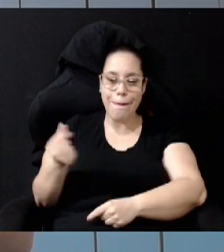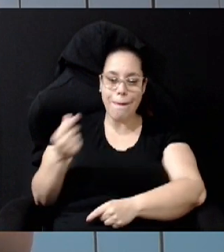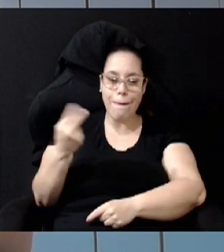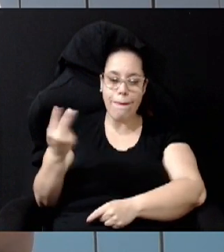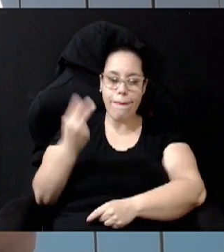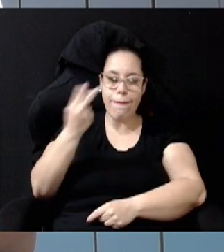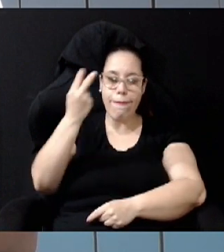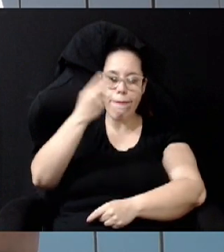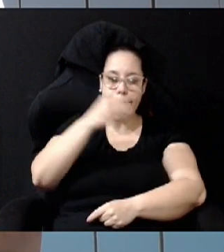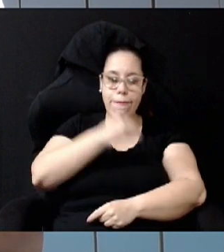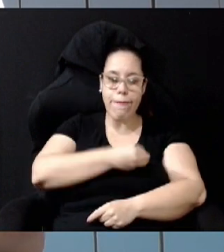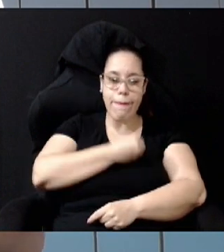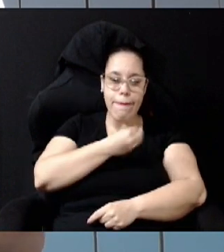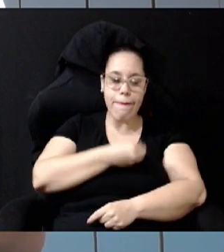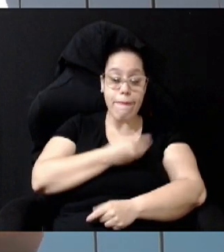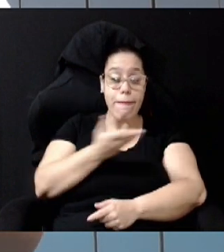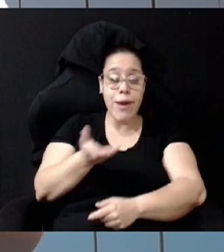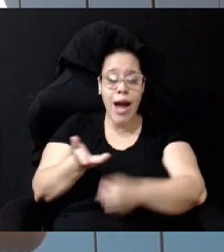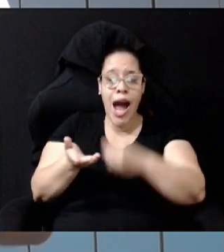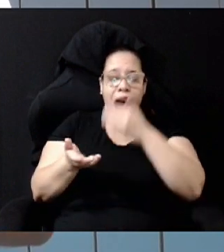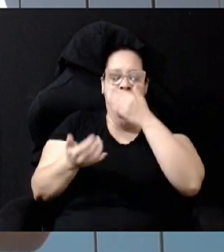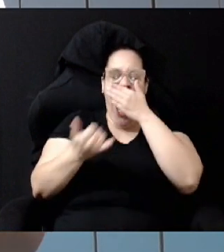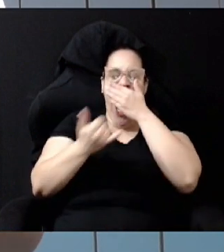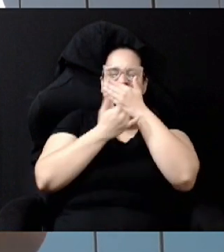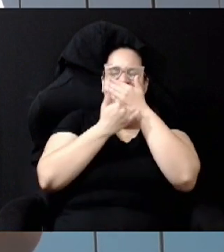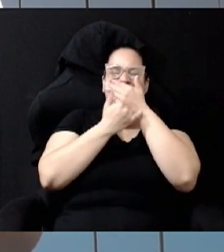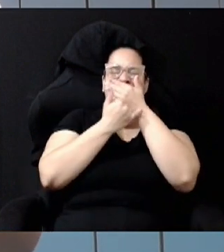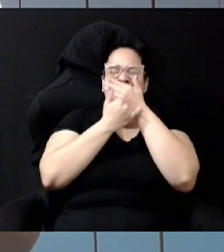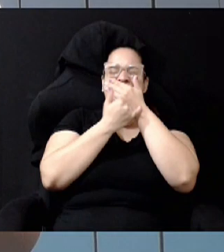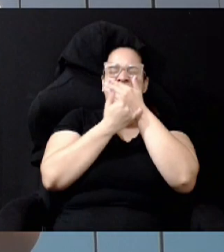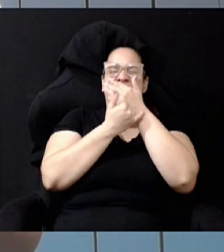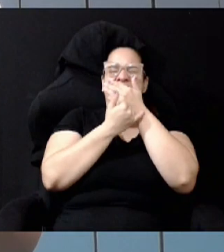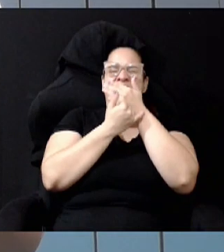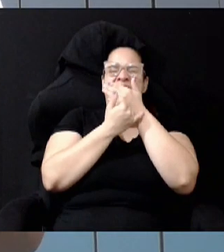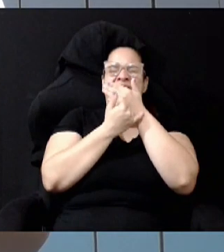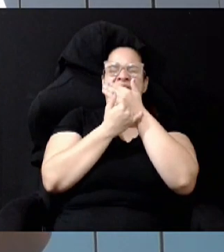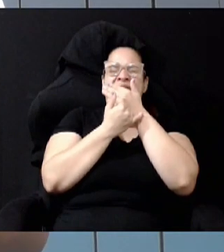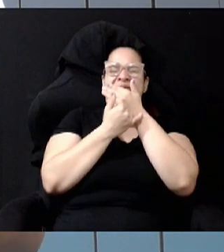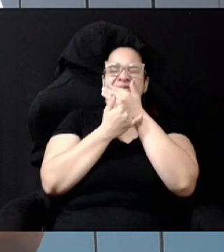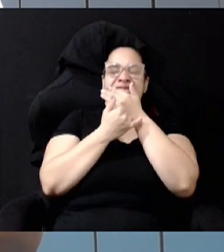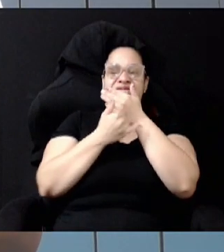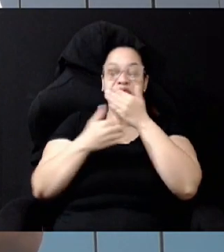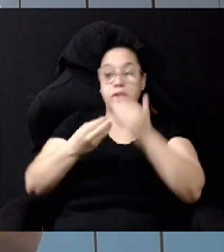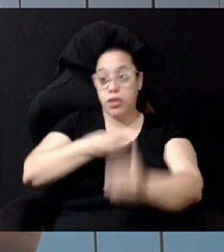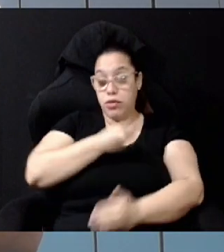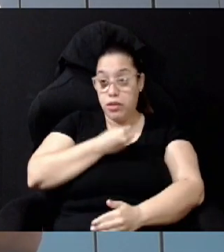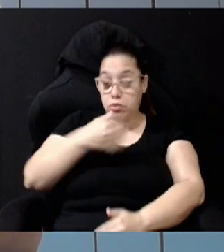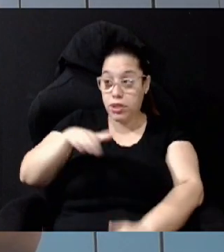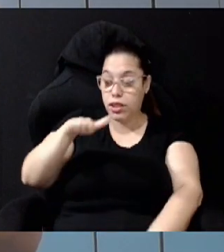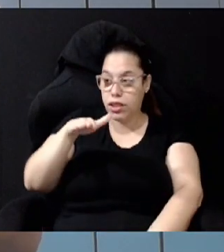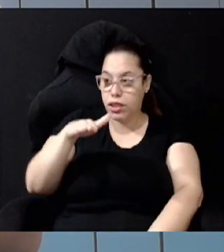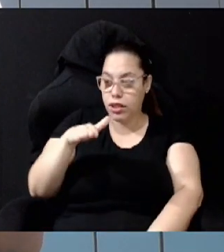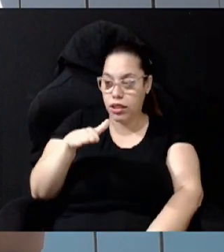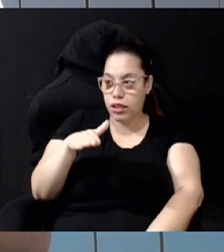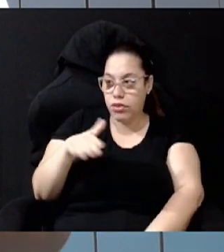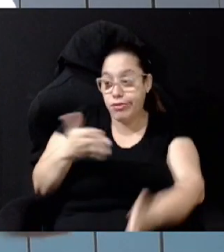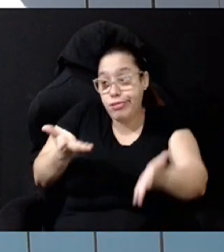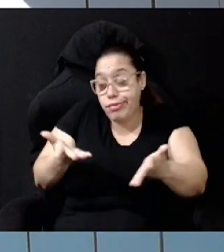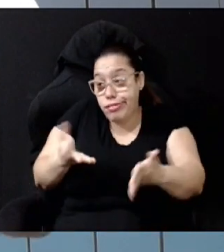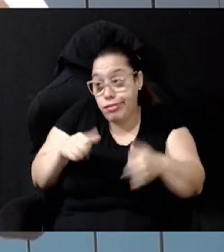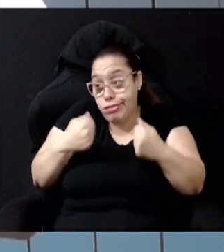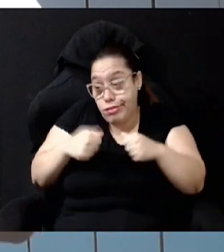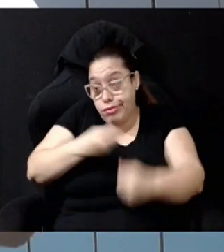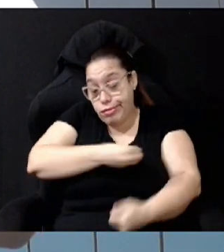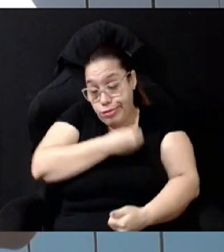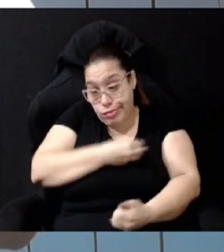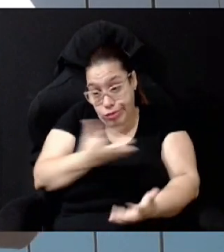gente tenha condição de viver mais, como vem ocorrendo, né? A gente está vivendo mais, mas é preciso viver mais com qualidade de vida, e